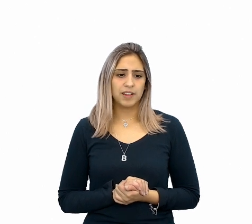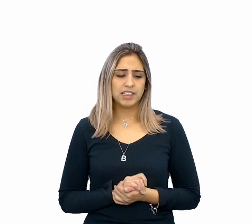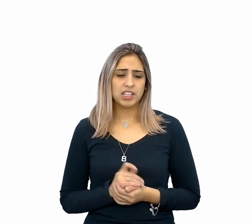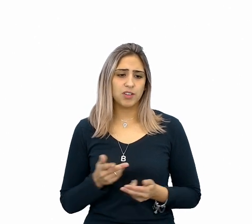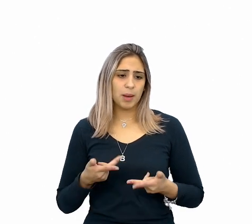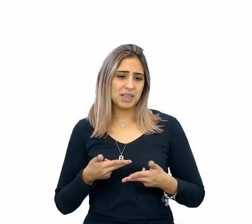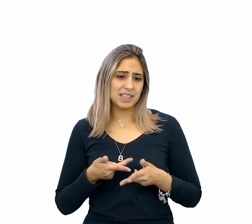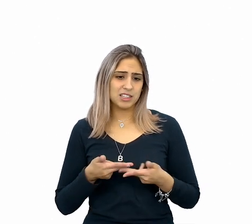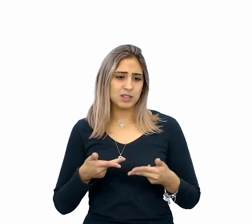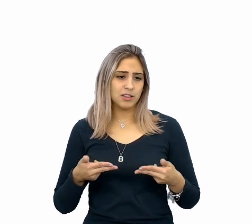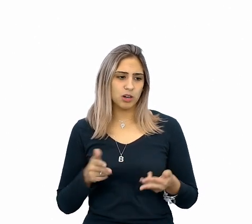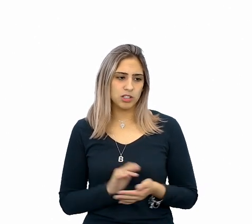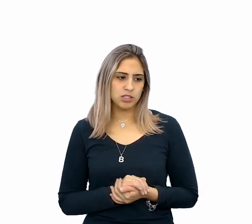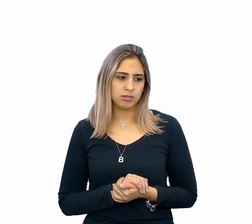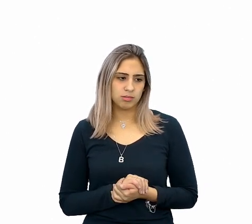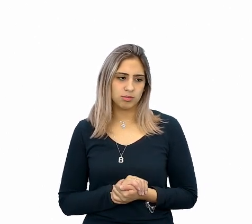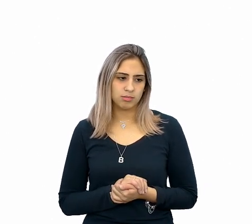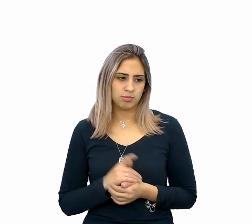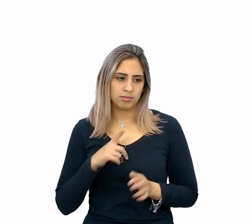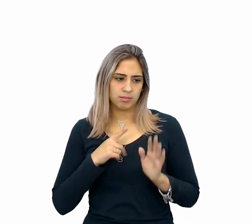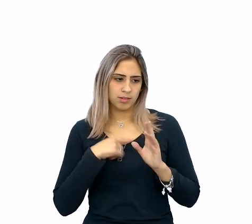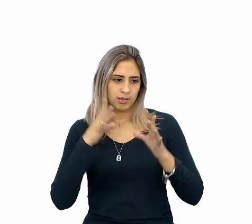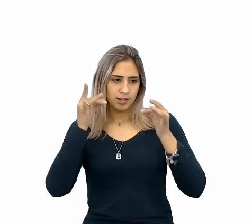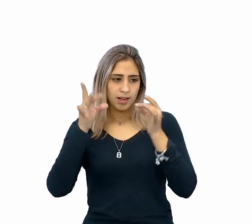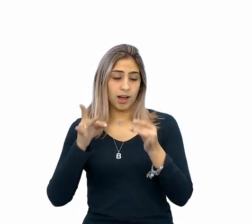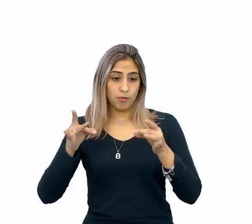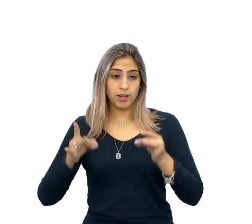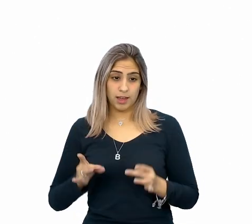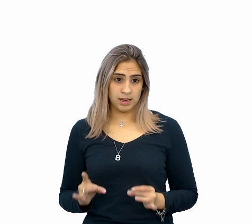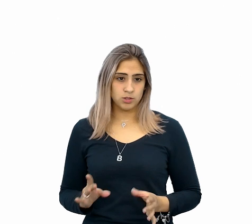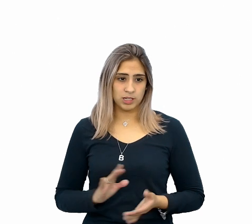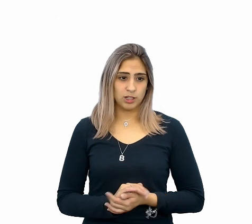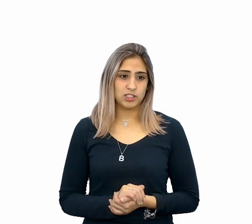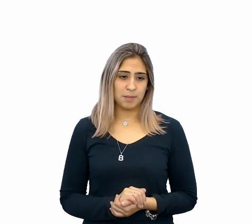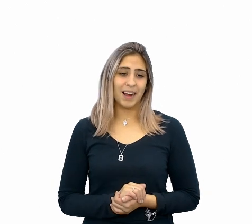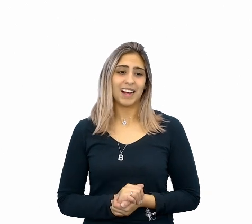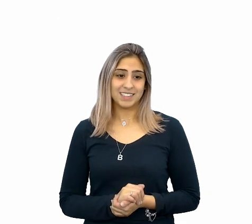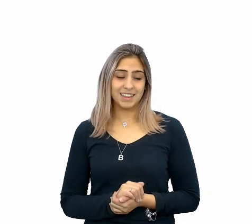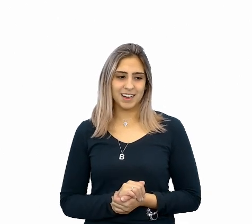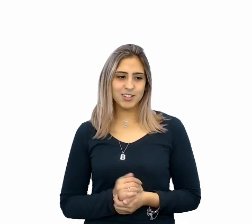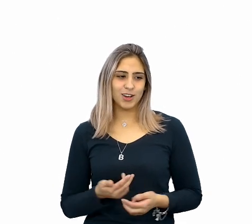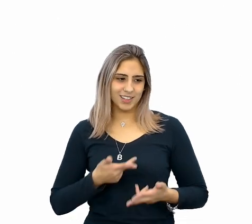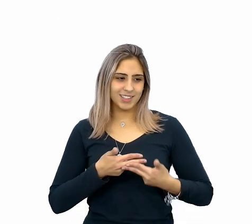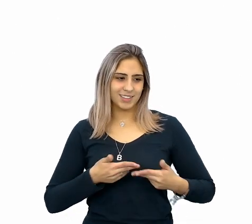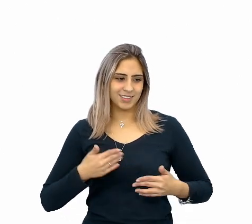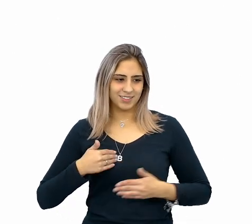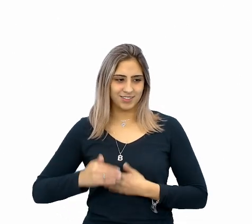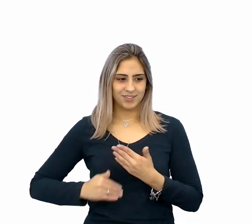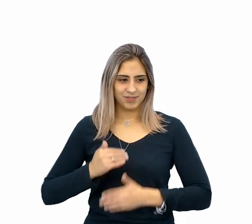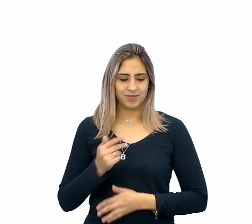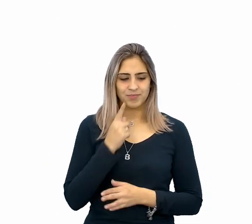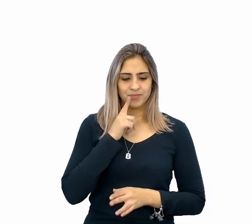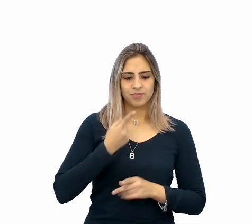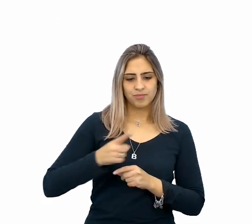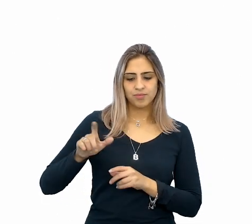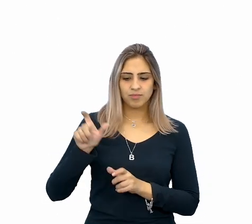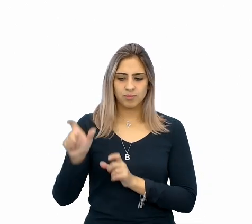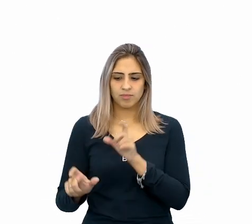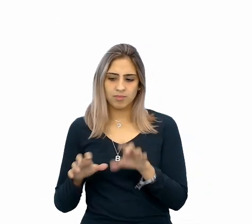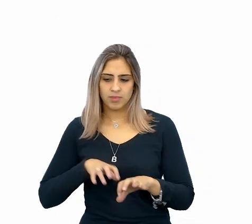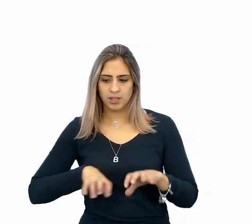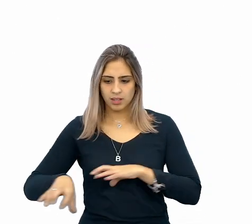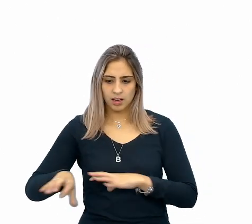estão no material são bastante detalhadas e indicam que os estudantes podem ler individualmente, se eles